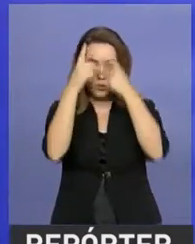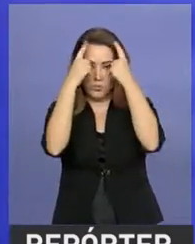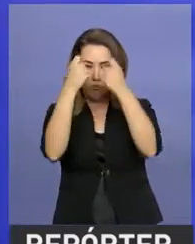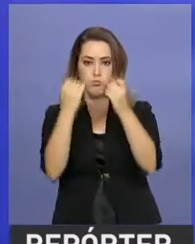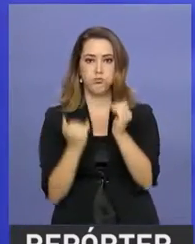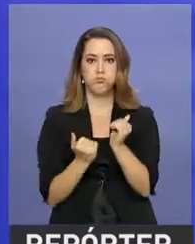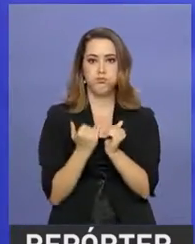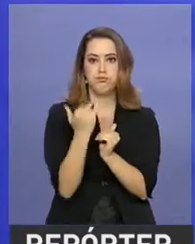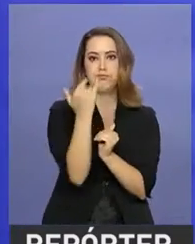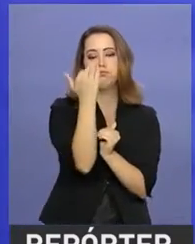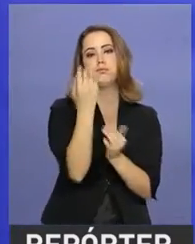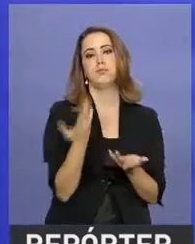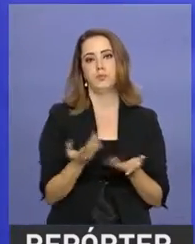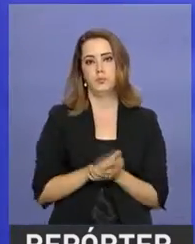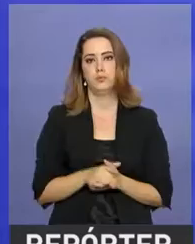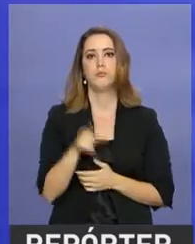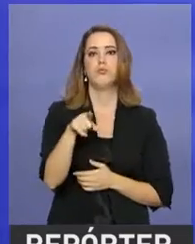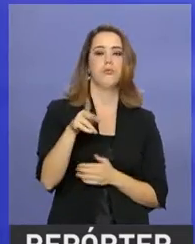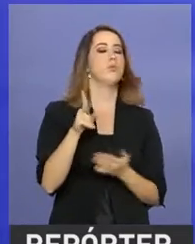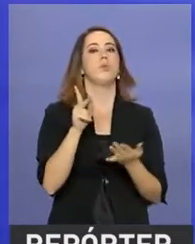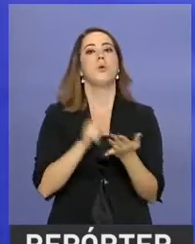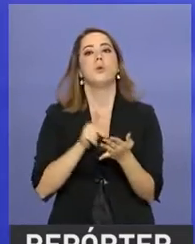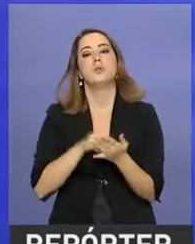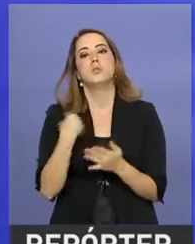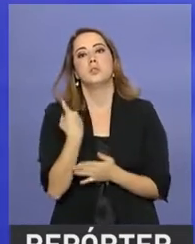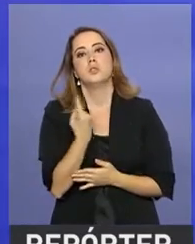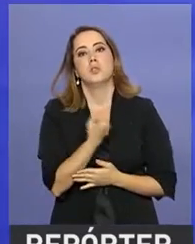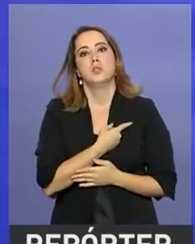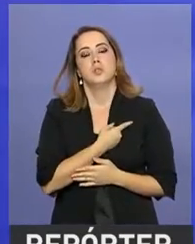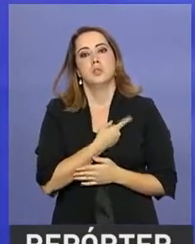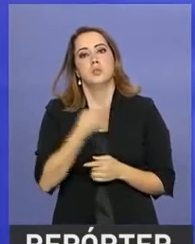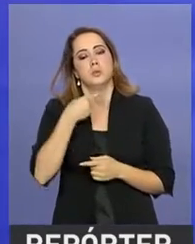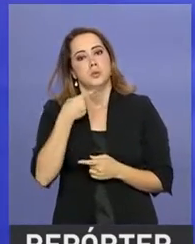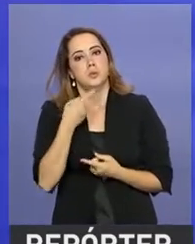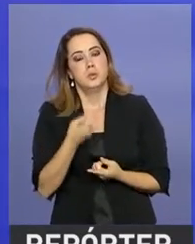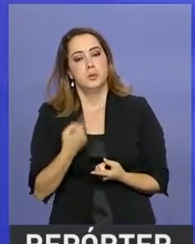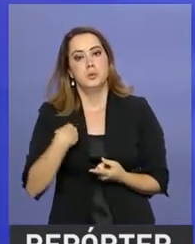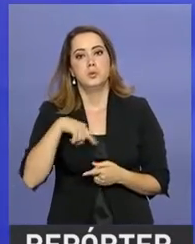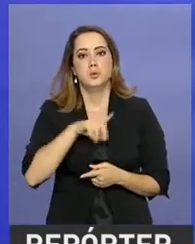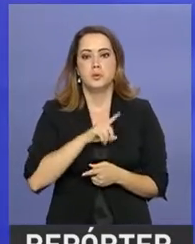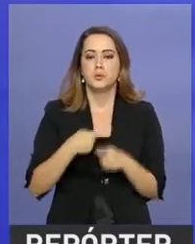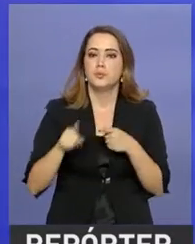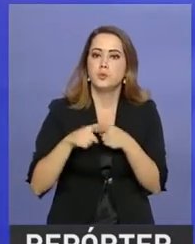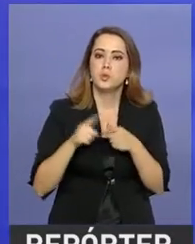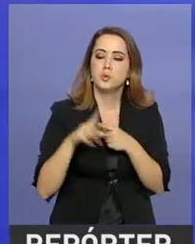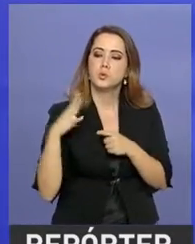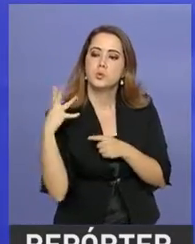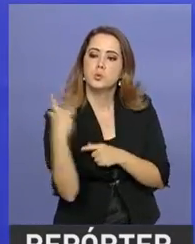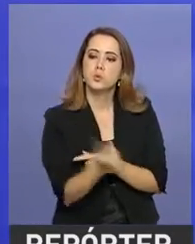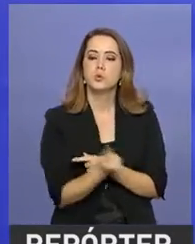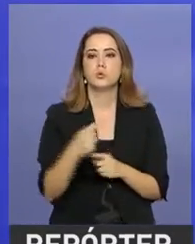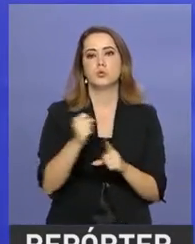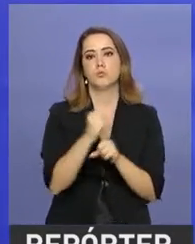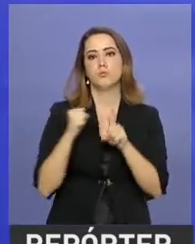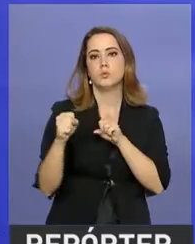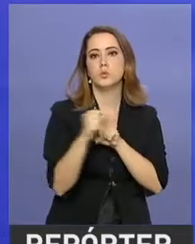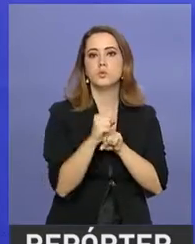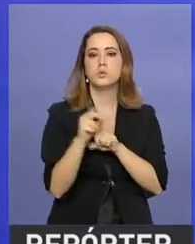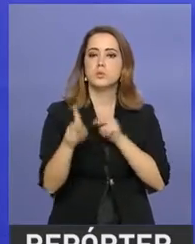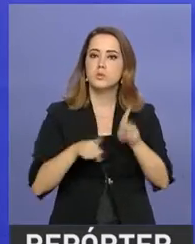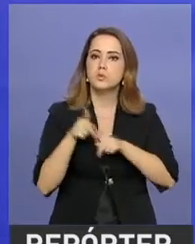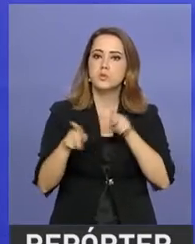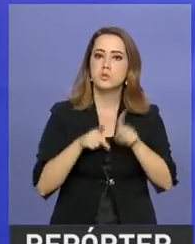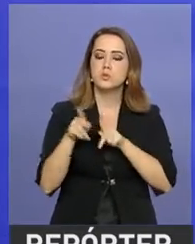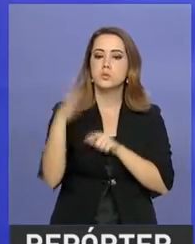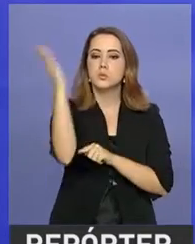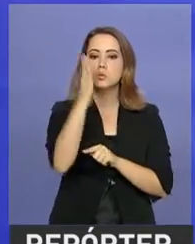É verdade. Esse é um desafio que nós temos aqui, não só a nossa secretaria, mas toda a sociedade, toda a população brasileira,